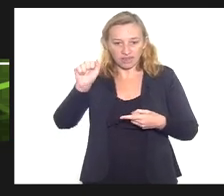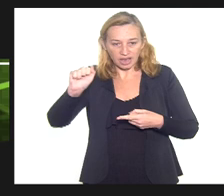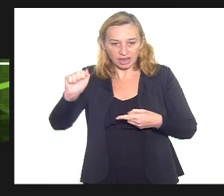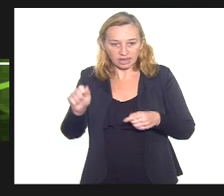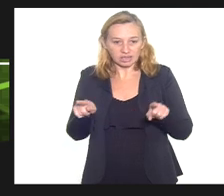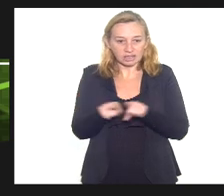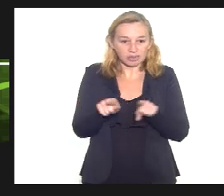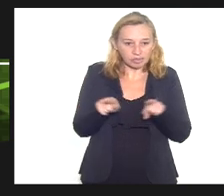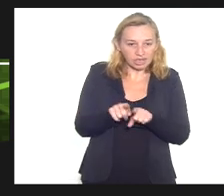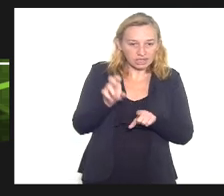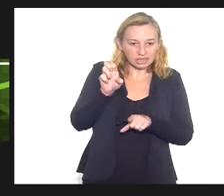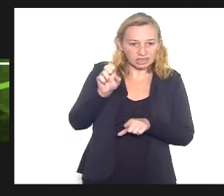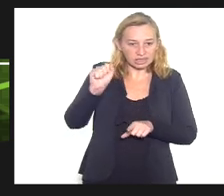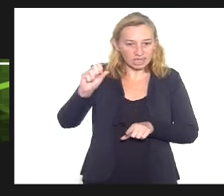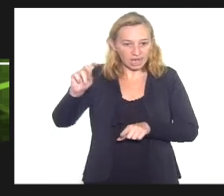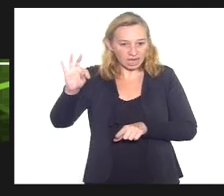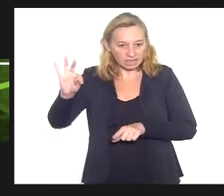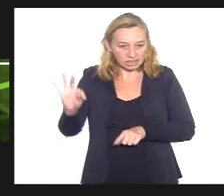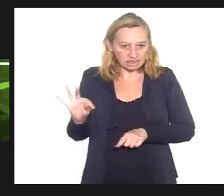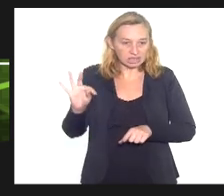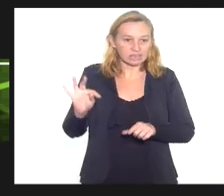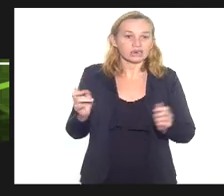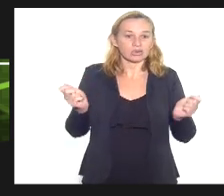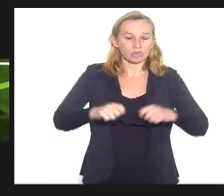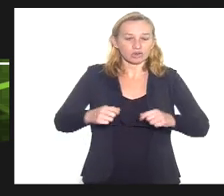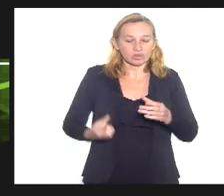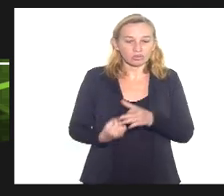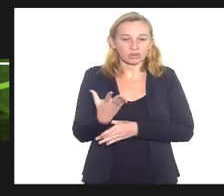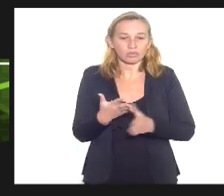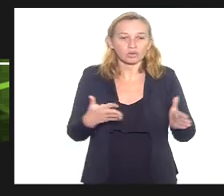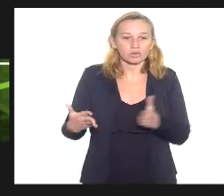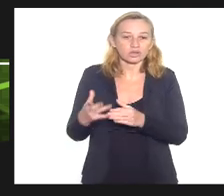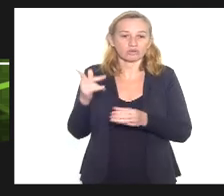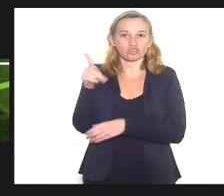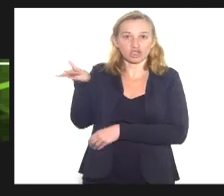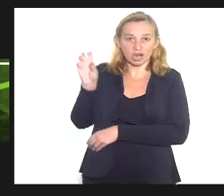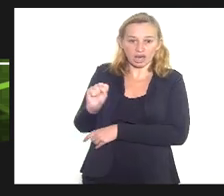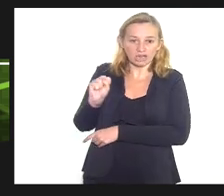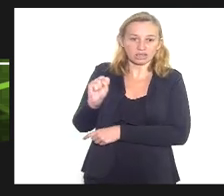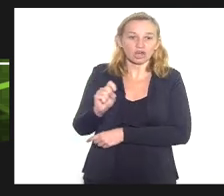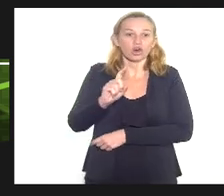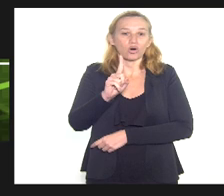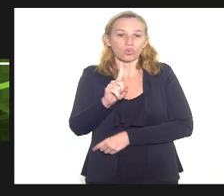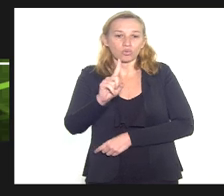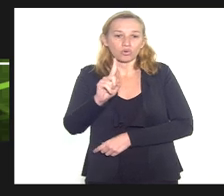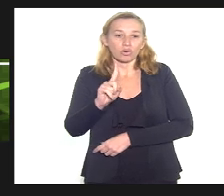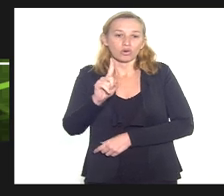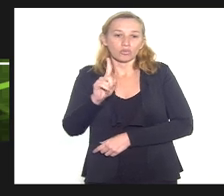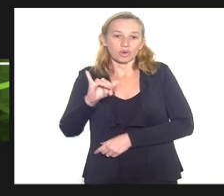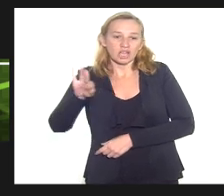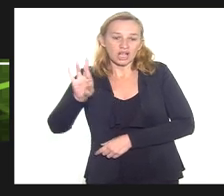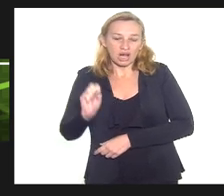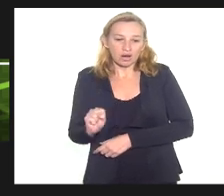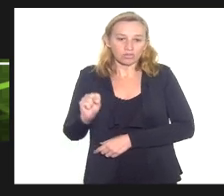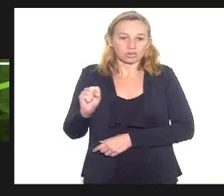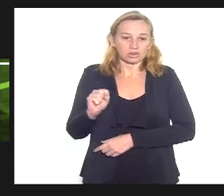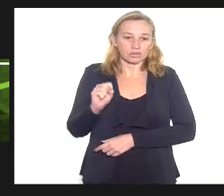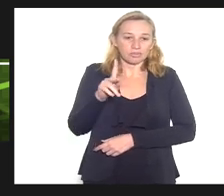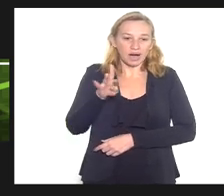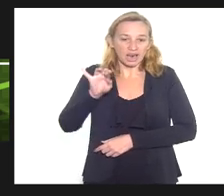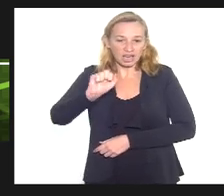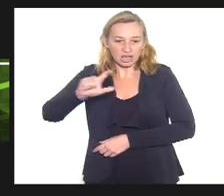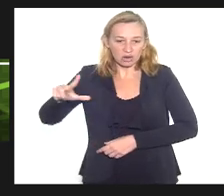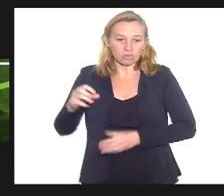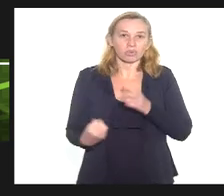um bloco com alto potencial, sobretudo para a produção de gás e condensados, com cerca de 1 bilhão de barris equivalentes